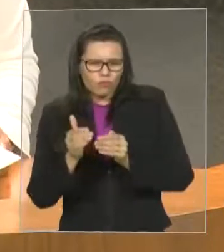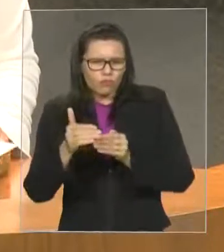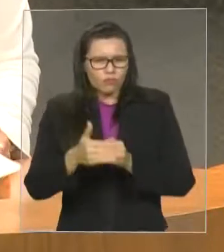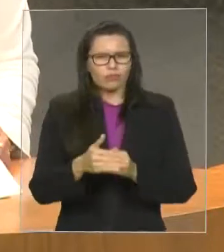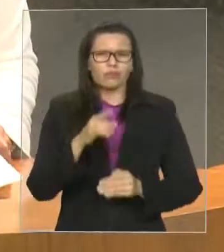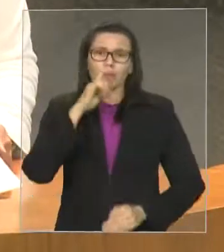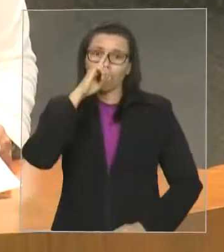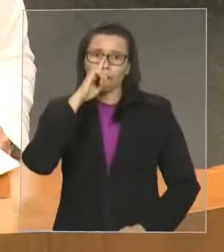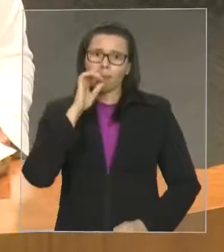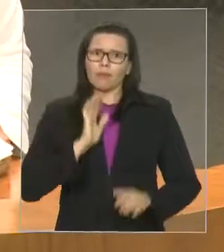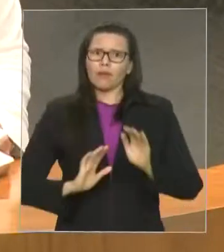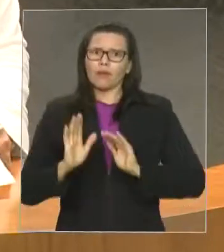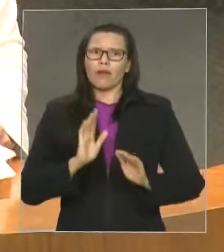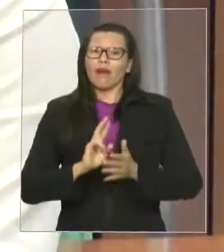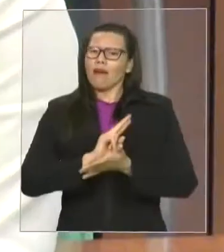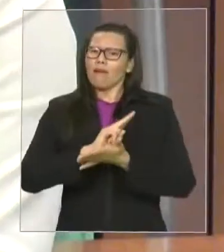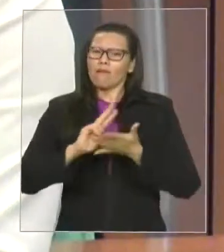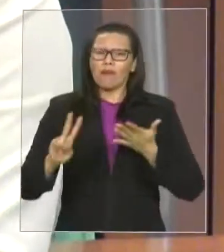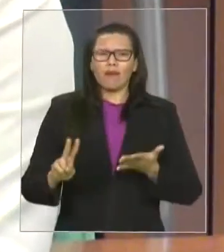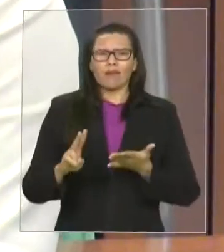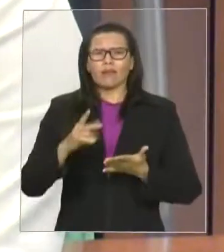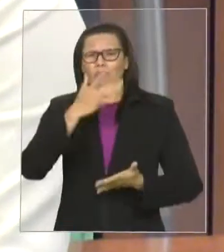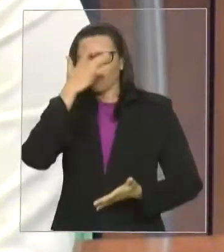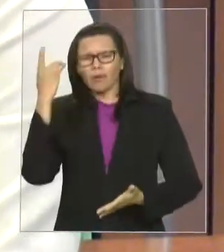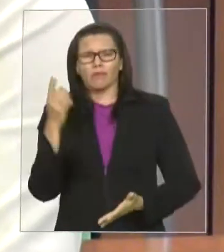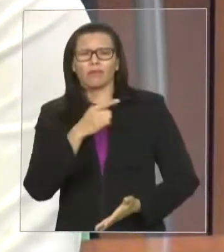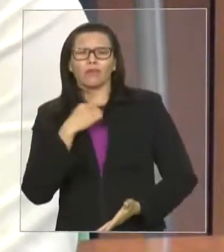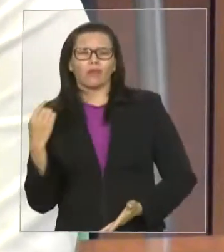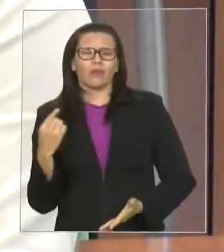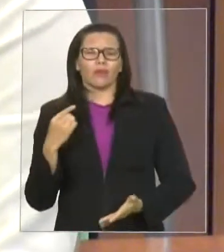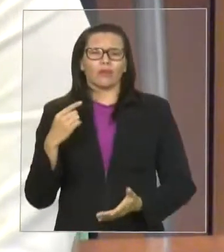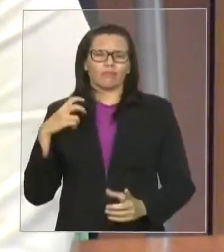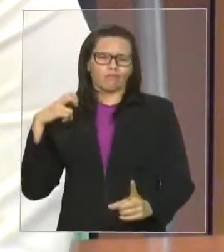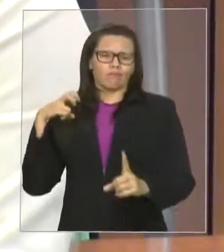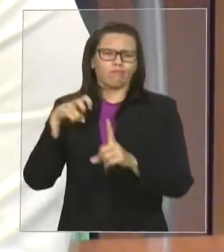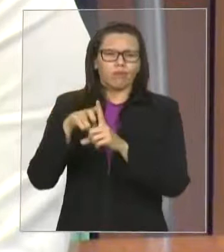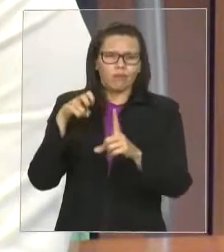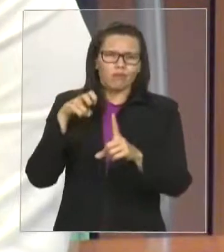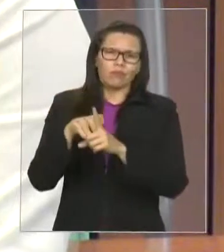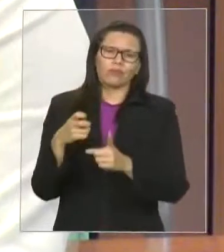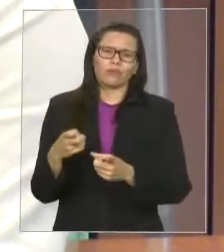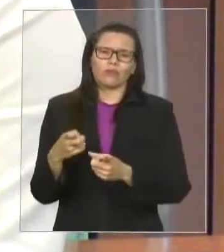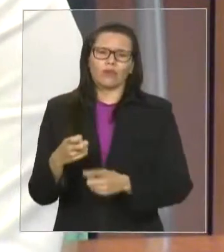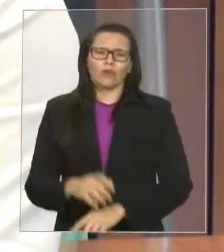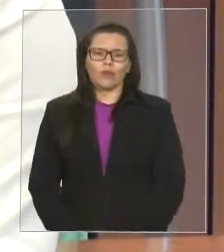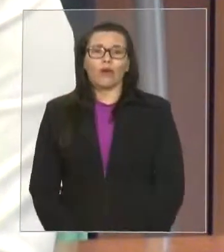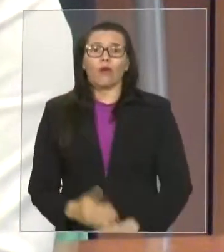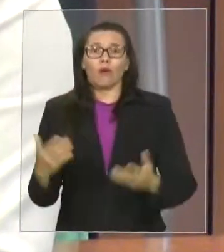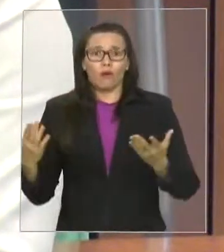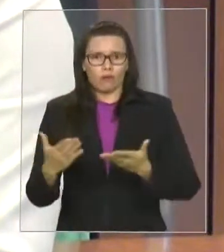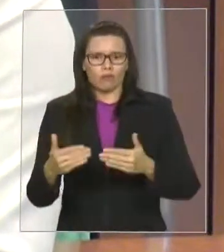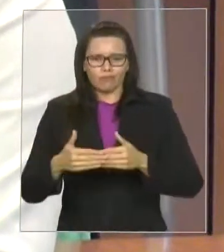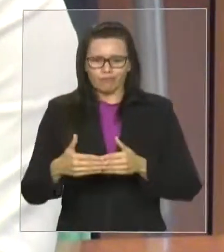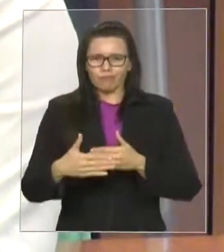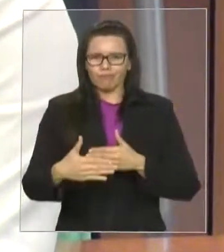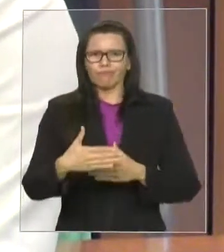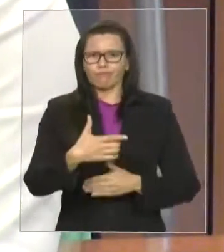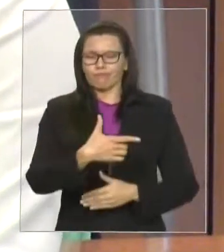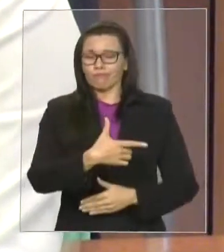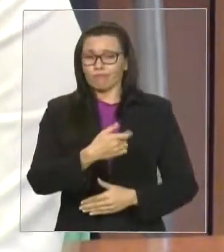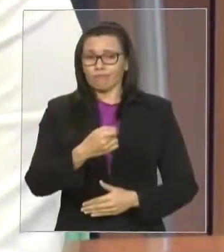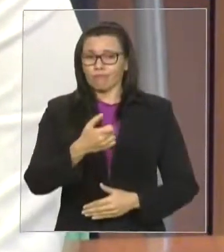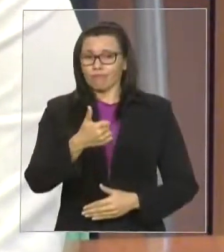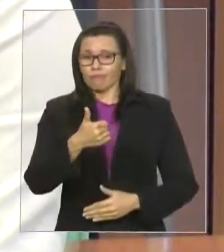com vítimas fatais. Inclusive, esse ano, foram 6 acidentes no mesmo local. Então, eu vim aqui a